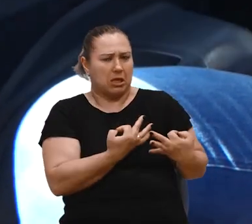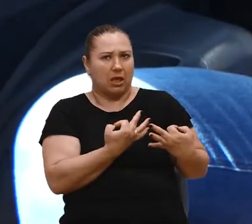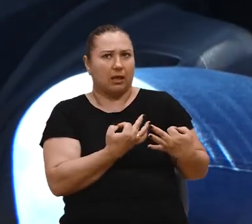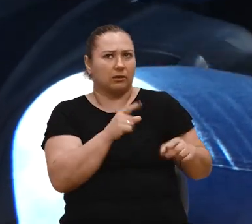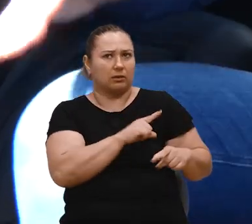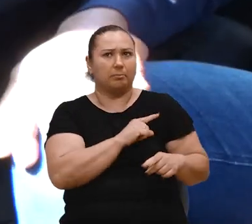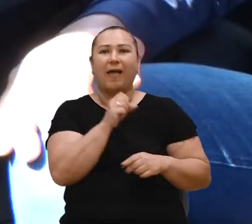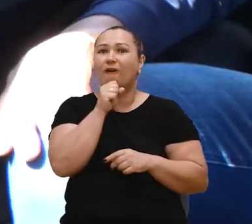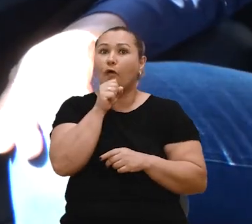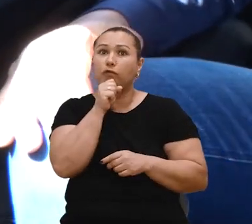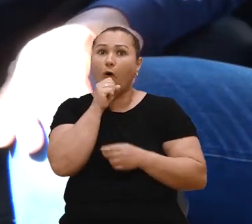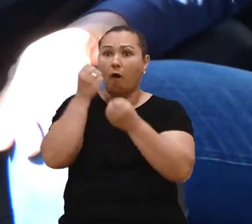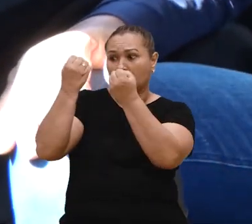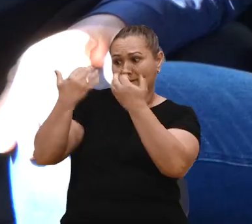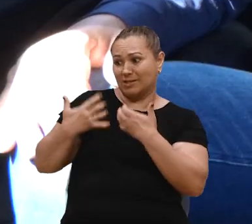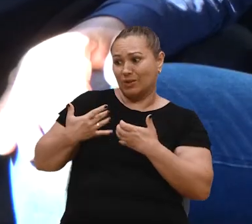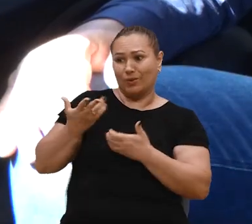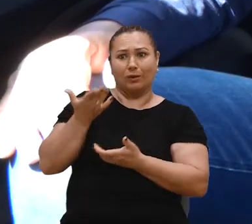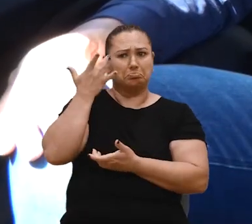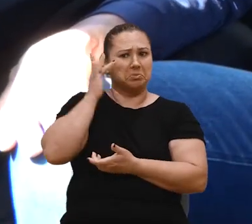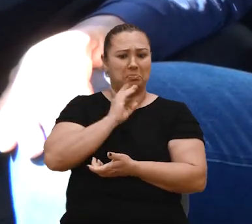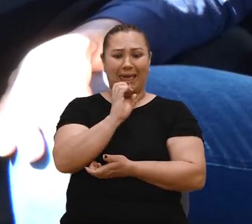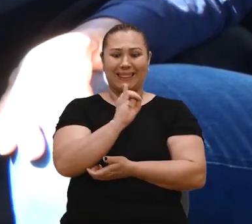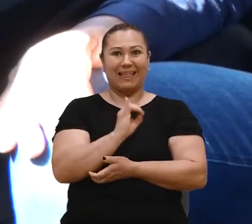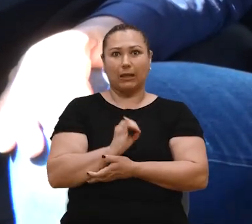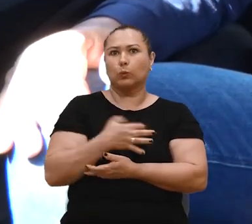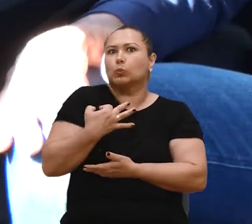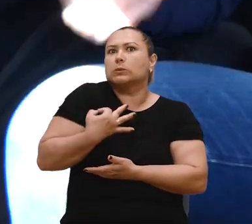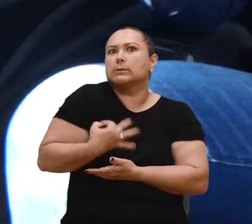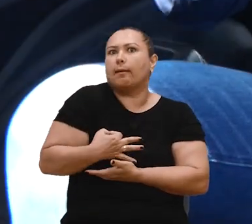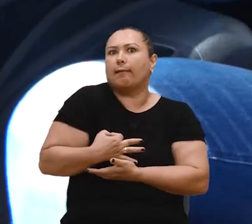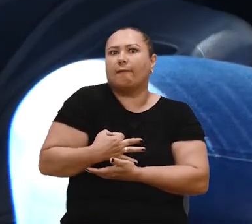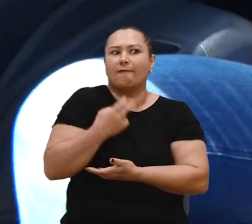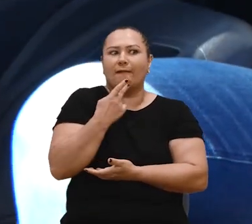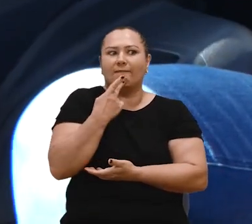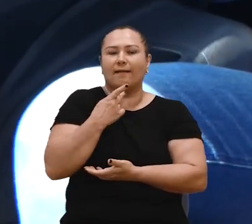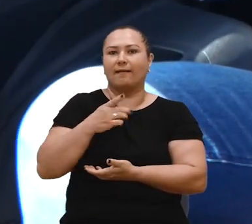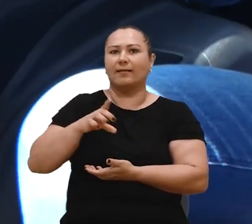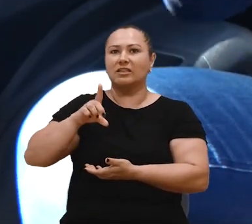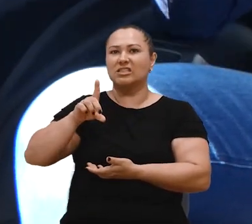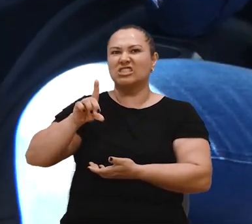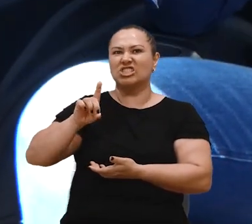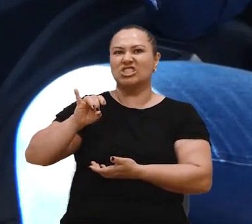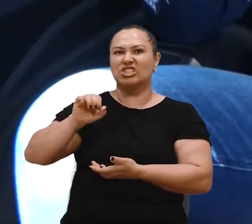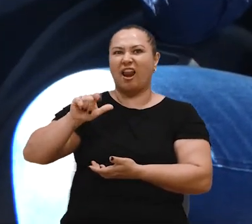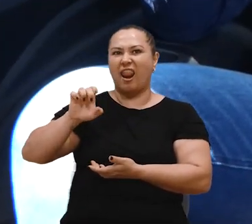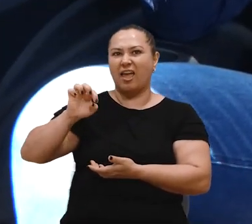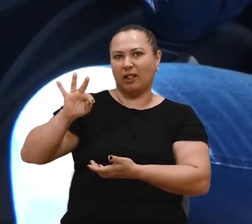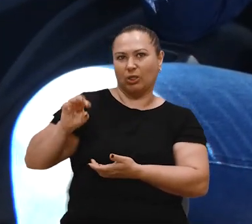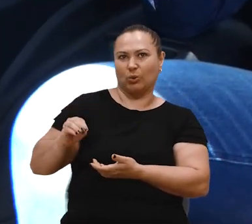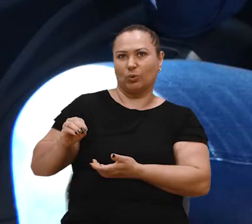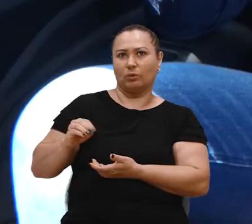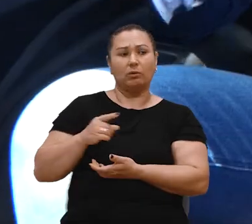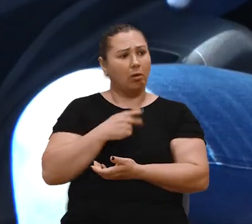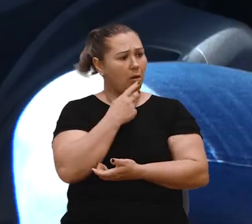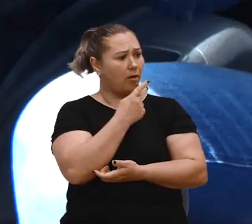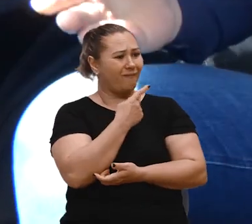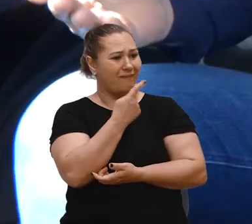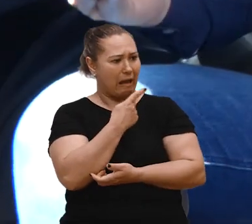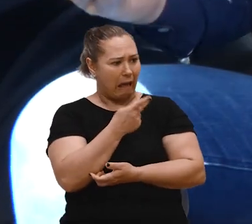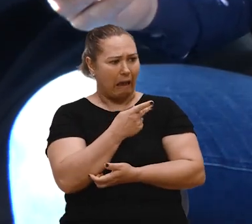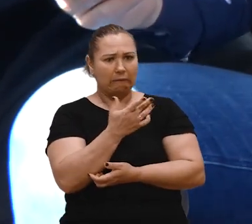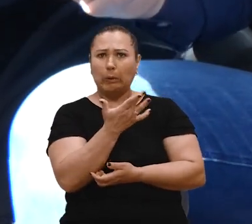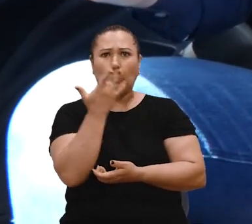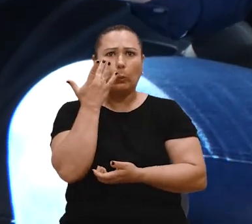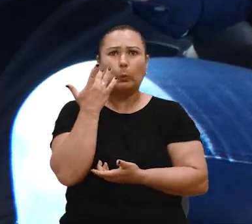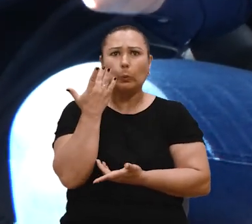aquele que a minha avó me ensinou, mas eu não sabia falar o italiano gramatical. Então eu falava, eles entendiam, mas eu não entendia o que eles